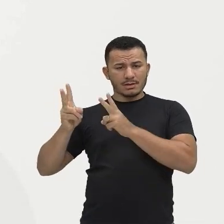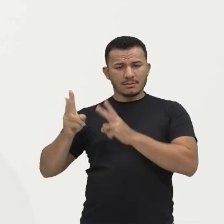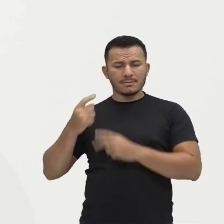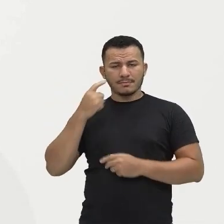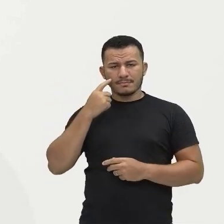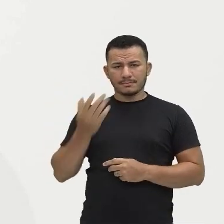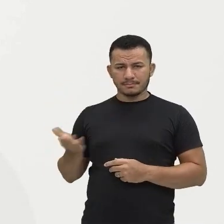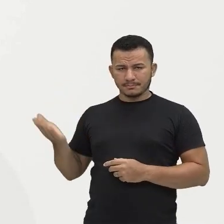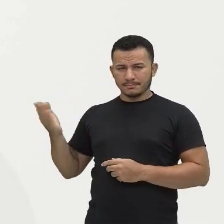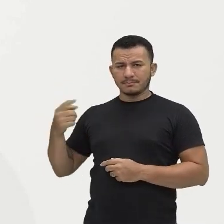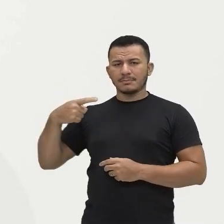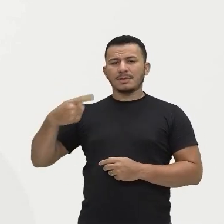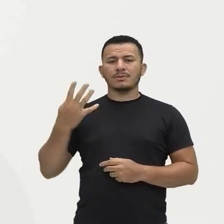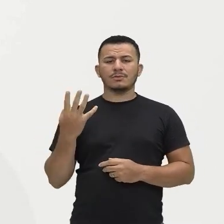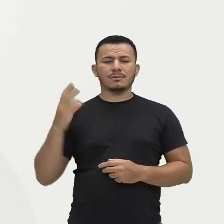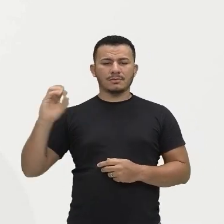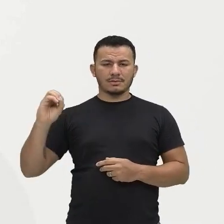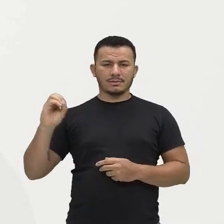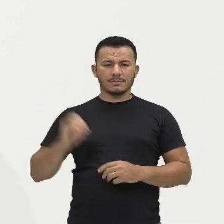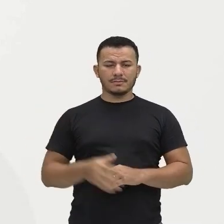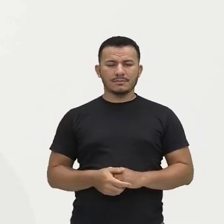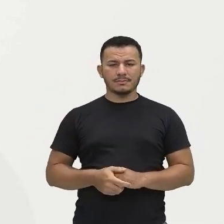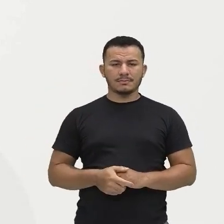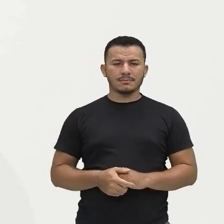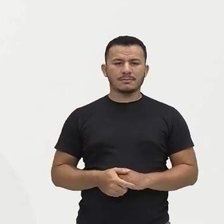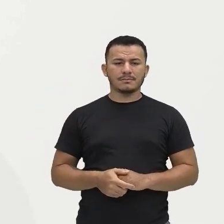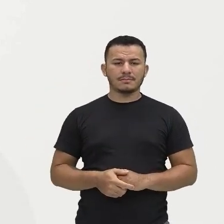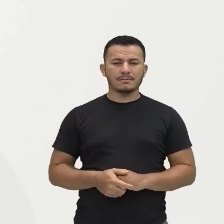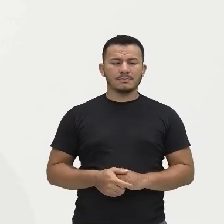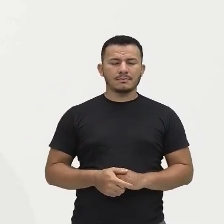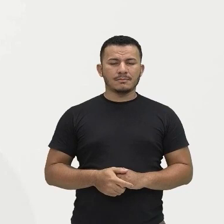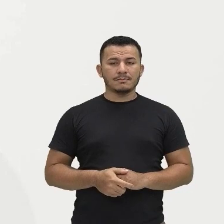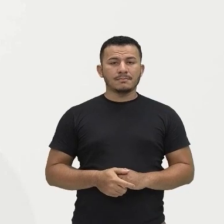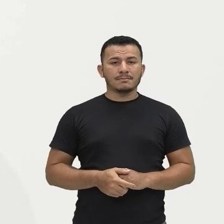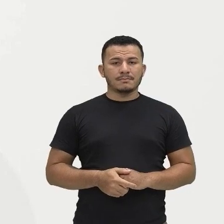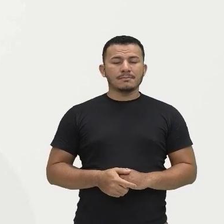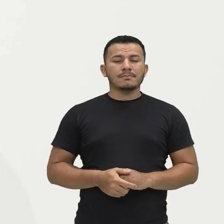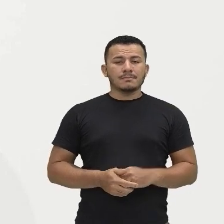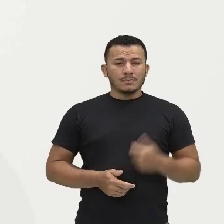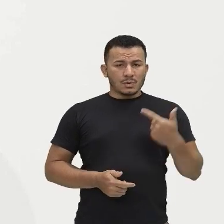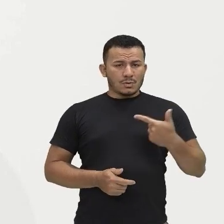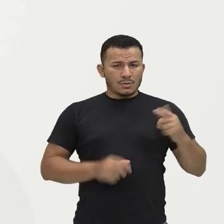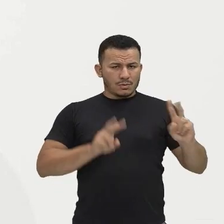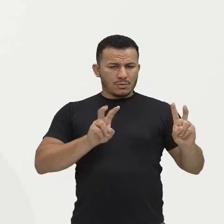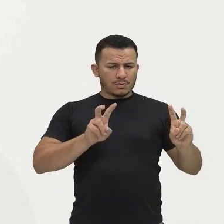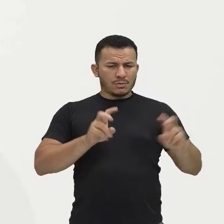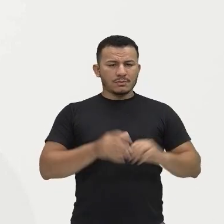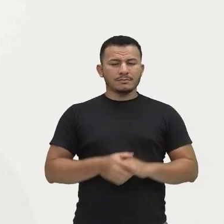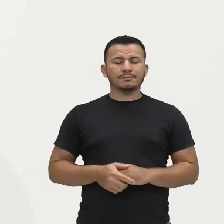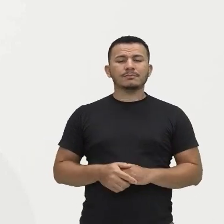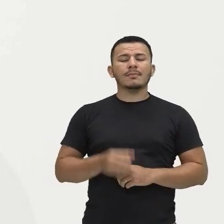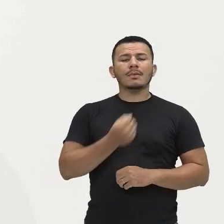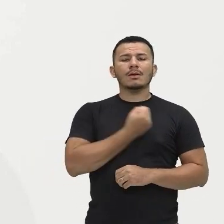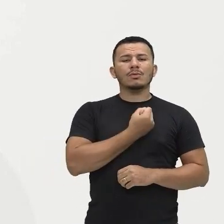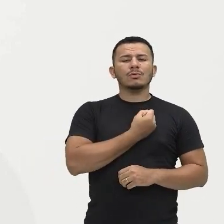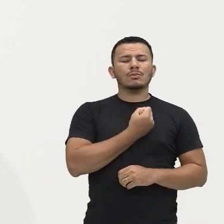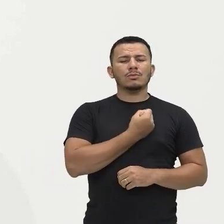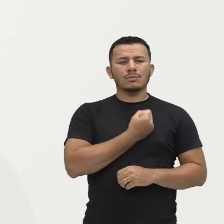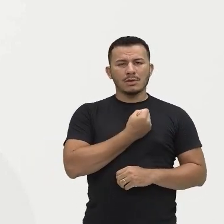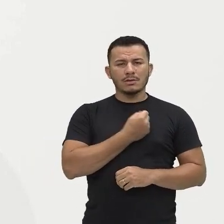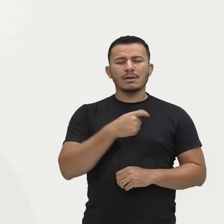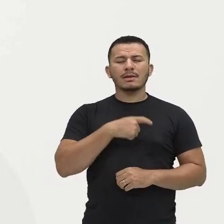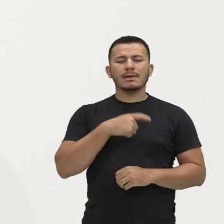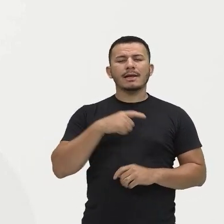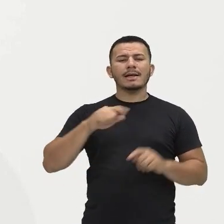portanto, menos 40. Beleza? Vamos ao caso 2, olha. Números com sinais